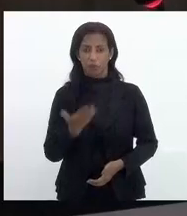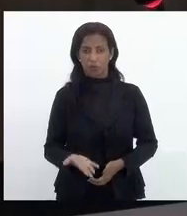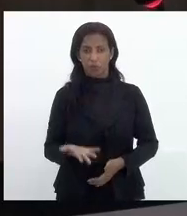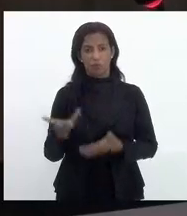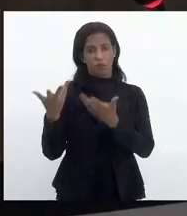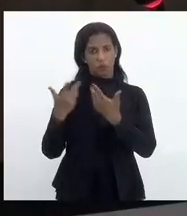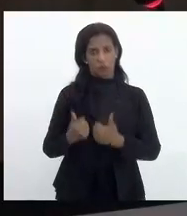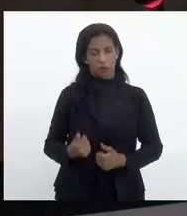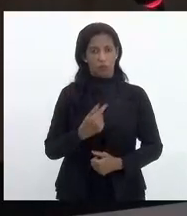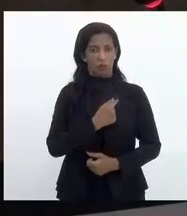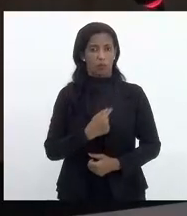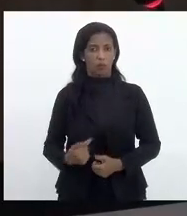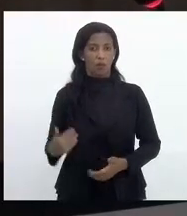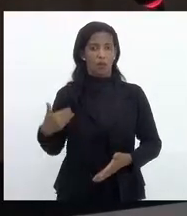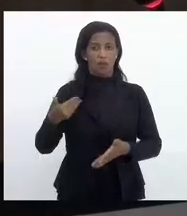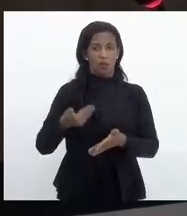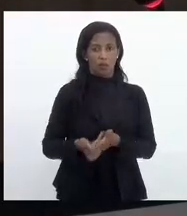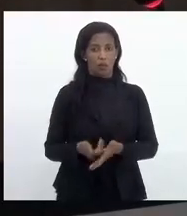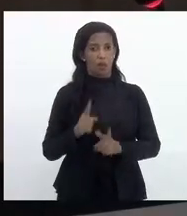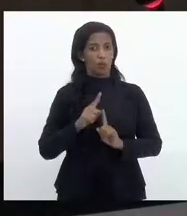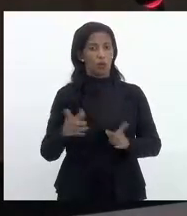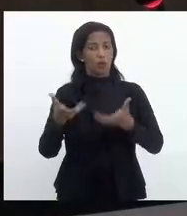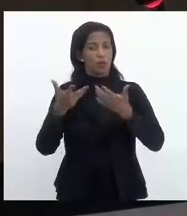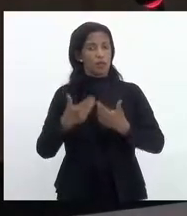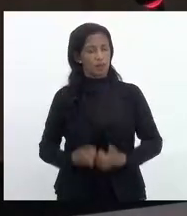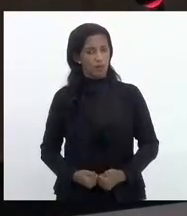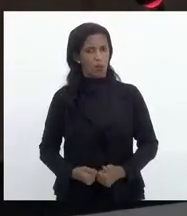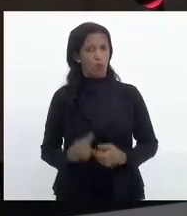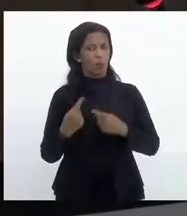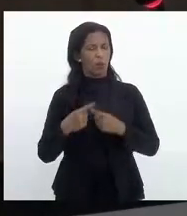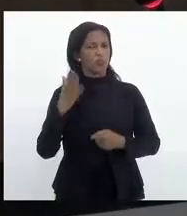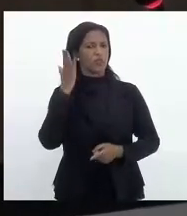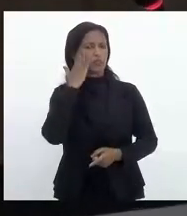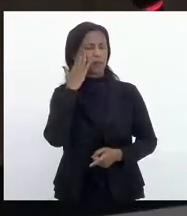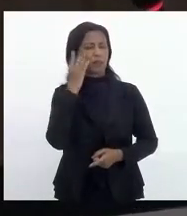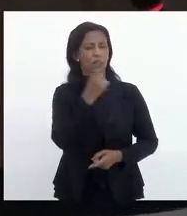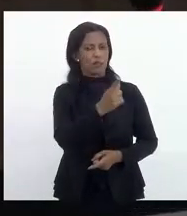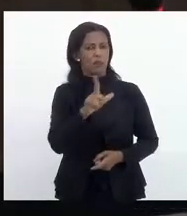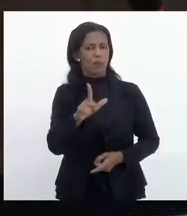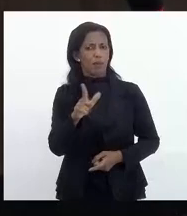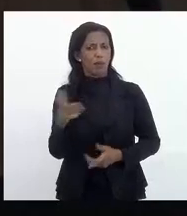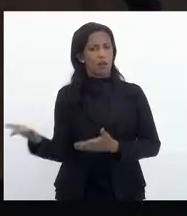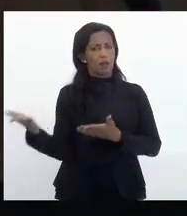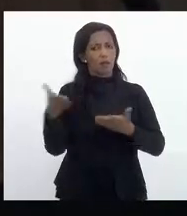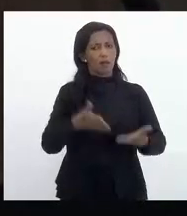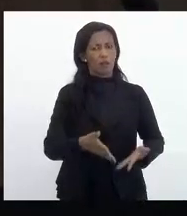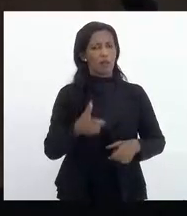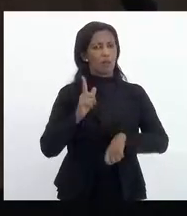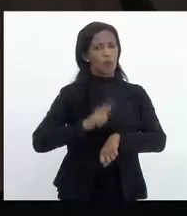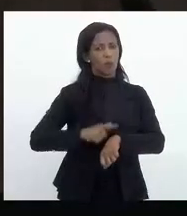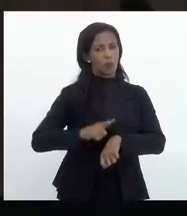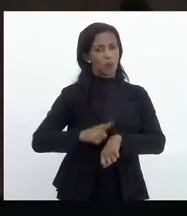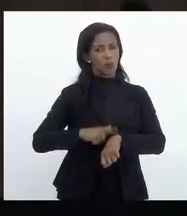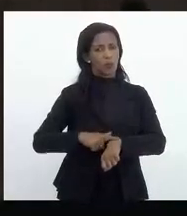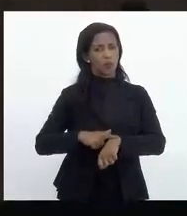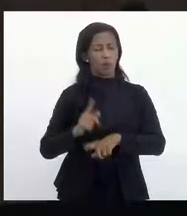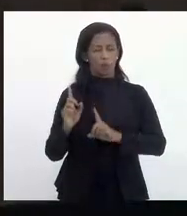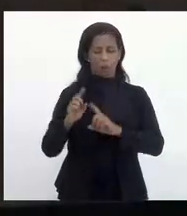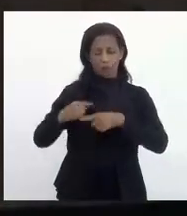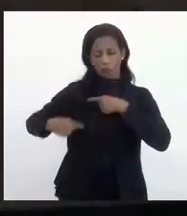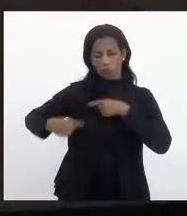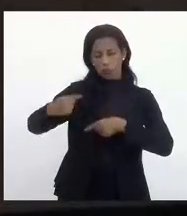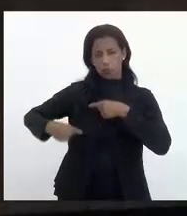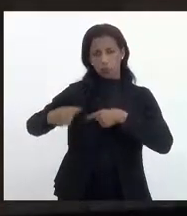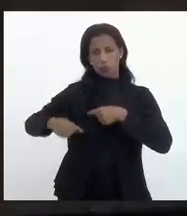Governador e o governador até então até o momento não recebeu porque a gente sabia que vi essas peles para casa e precisava de um tempo para a gente até já debater